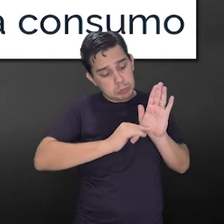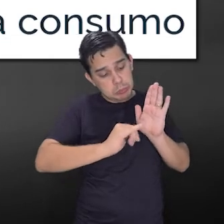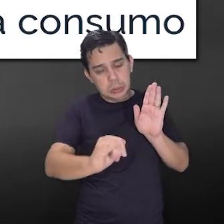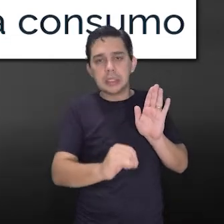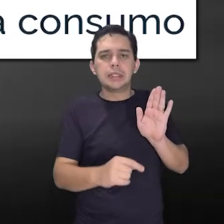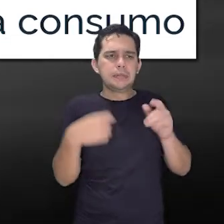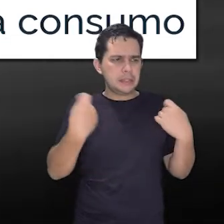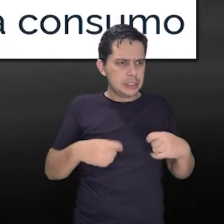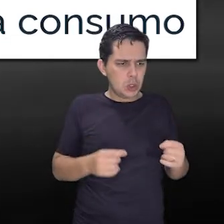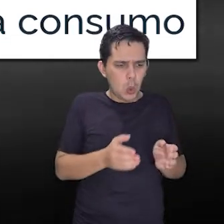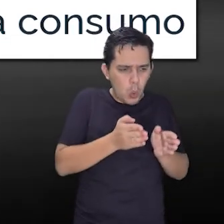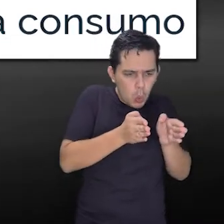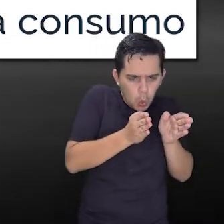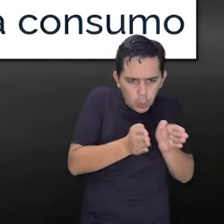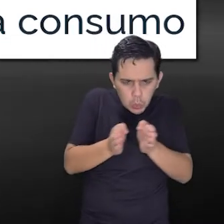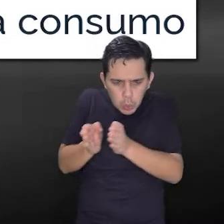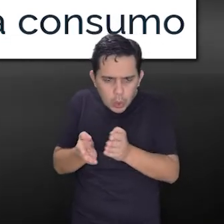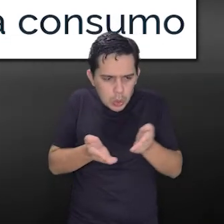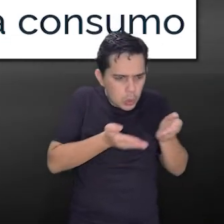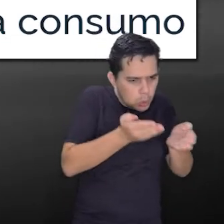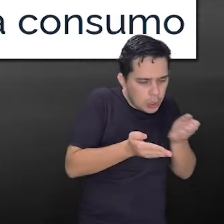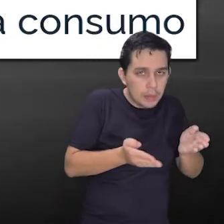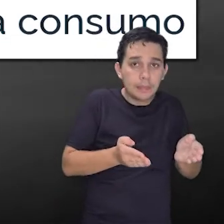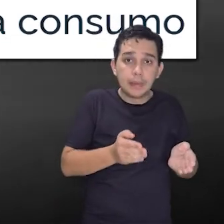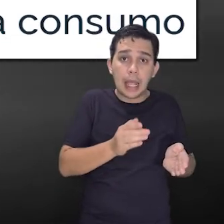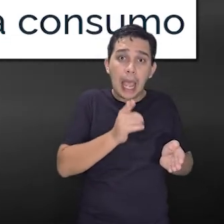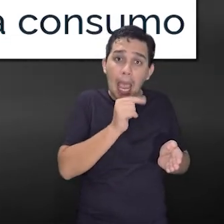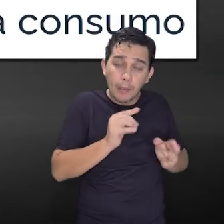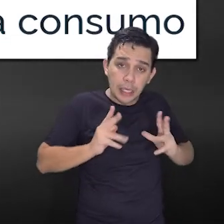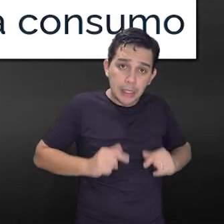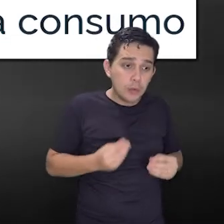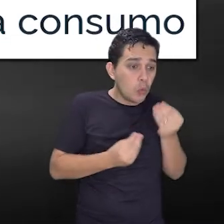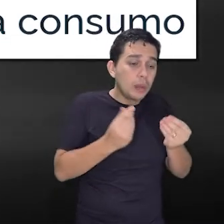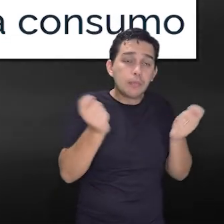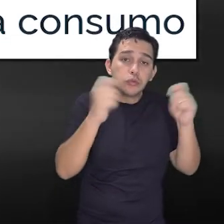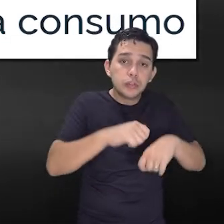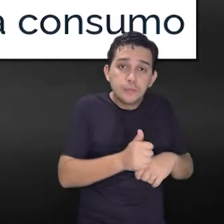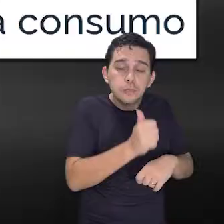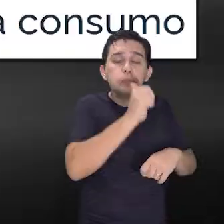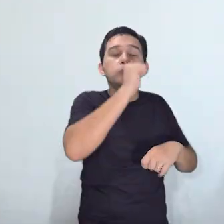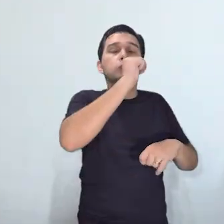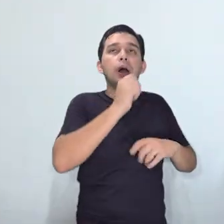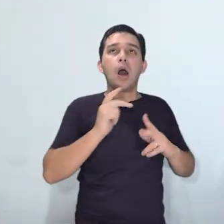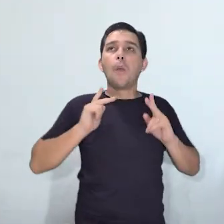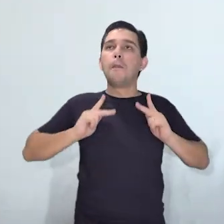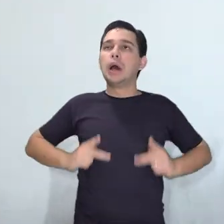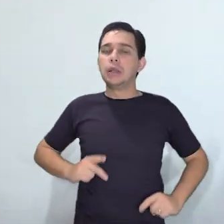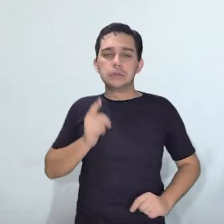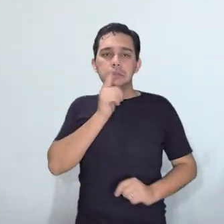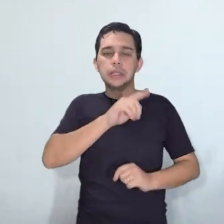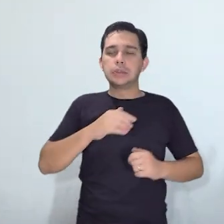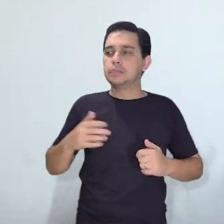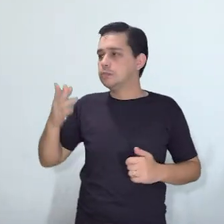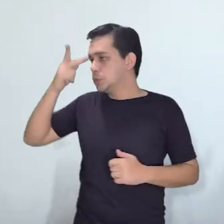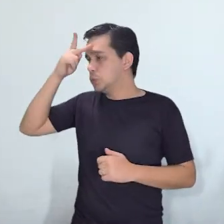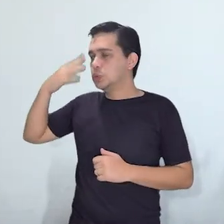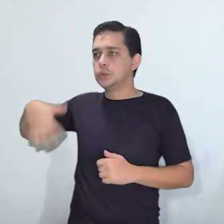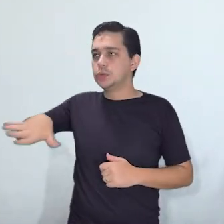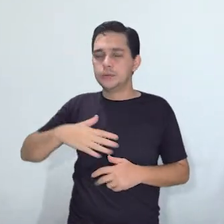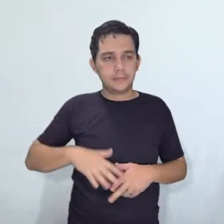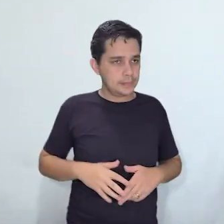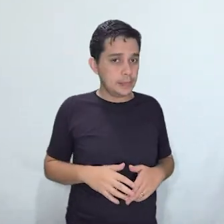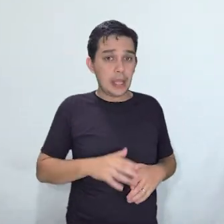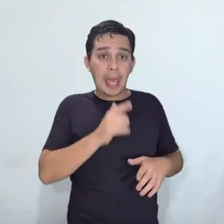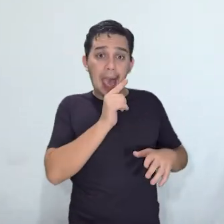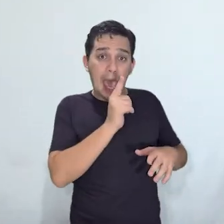e vigilância da qualidade da água para consumo humano. Trata-se de norma fundamental para garantir que a água